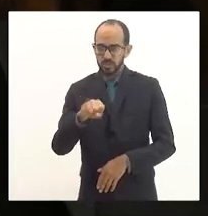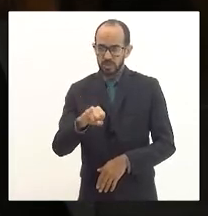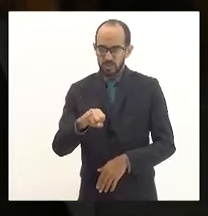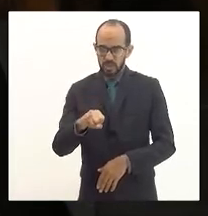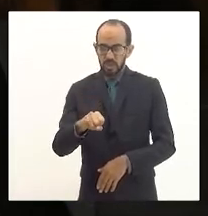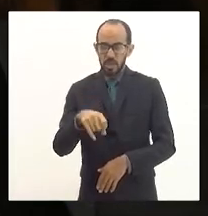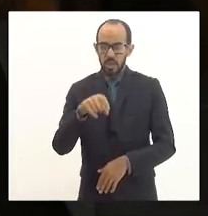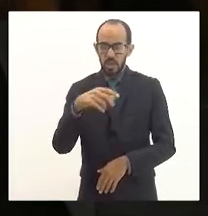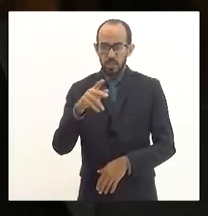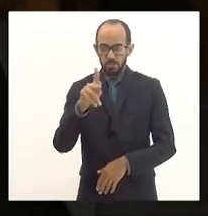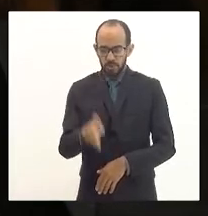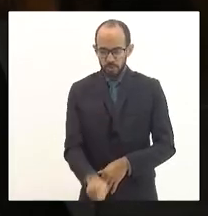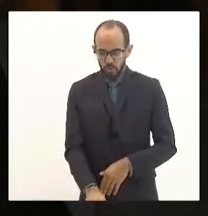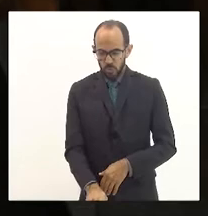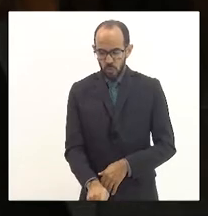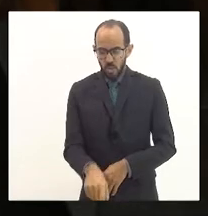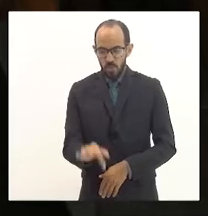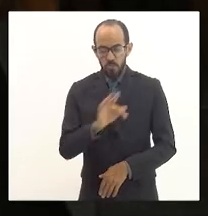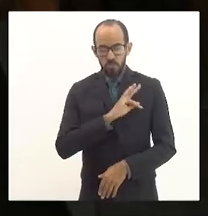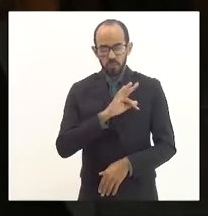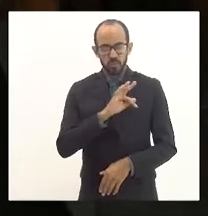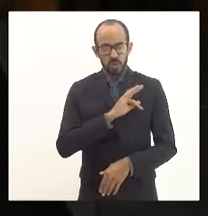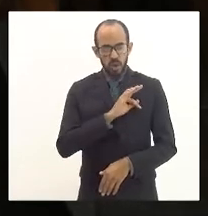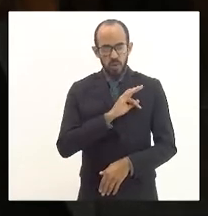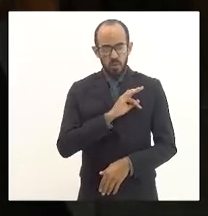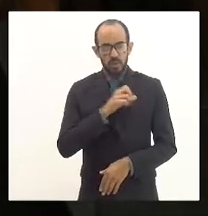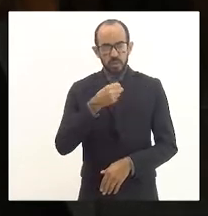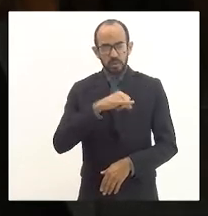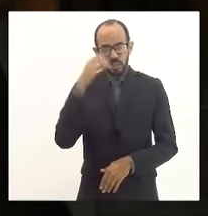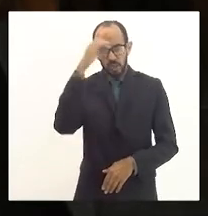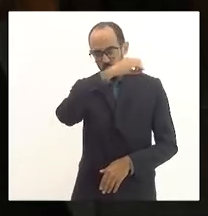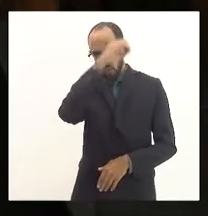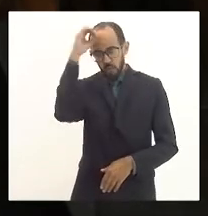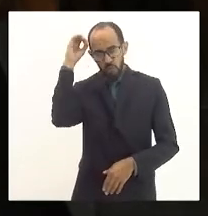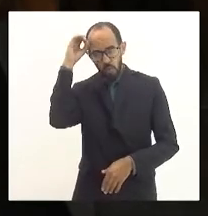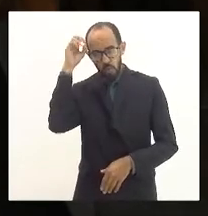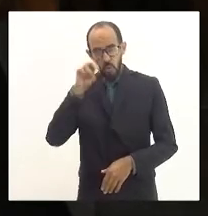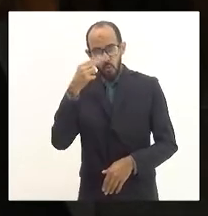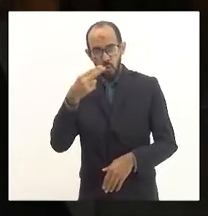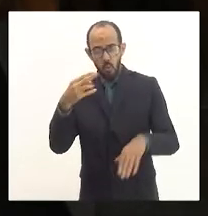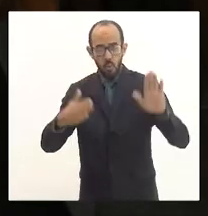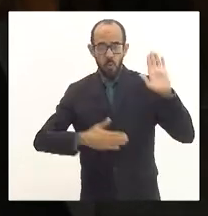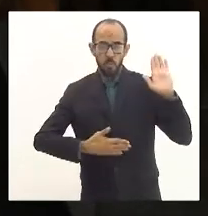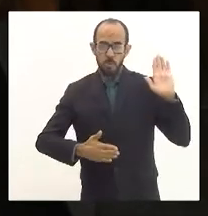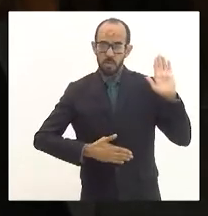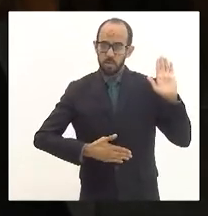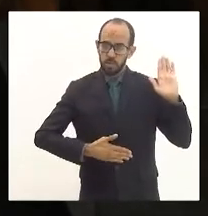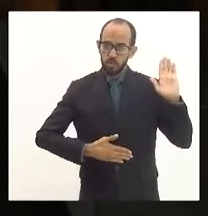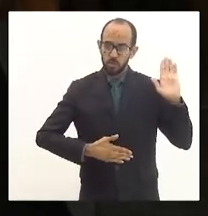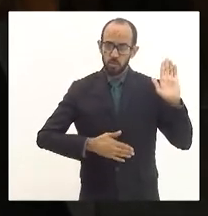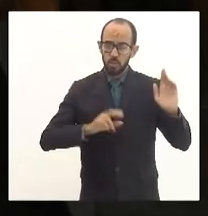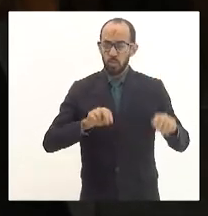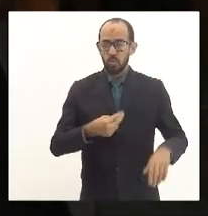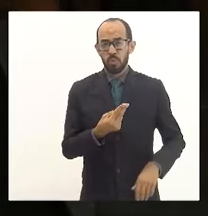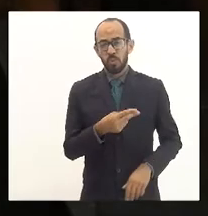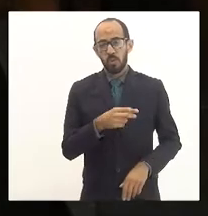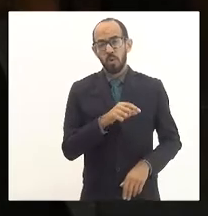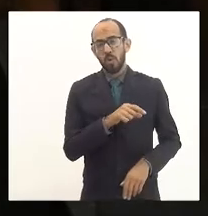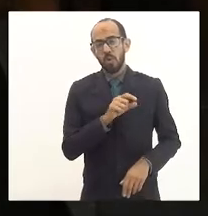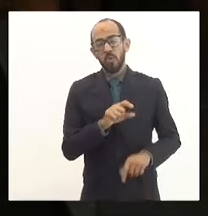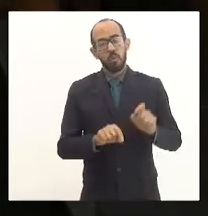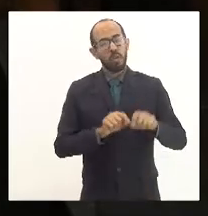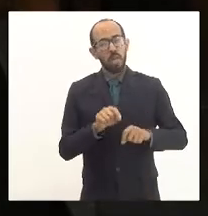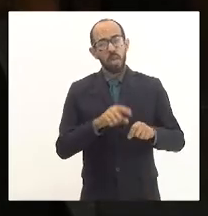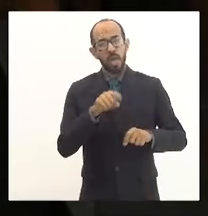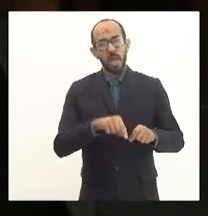não ser policial ser inocente ou ser bandido são vidas que